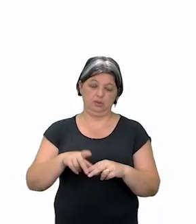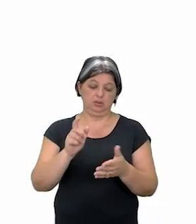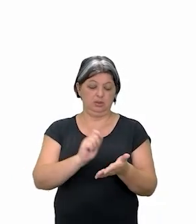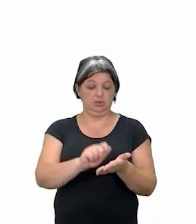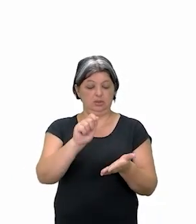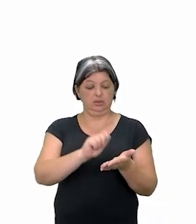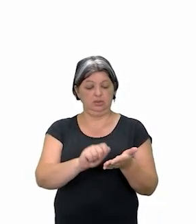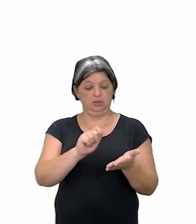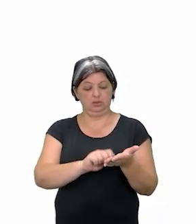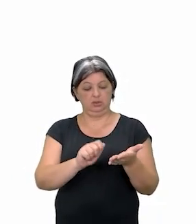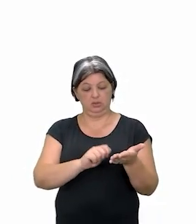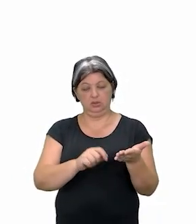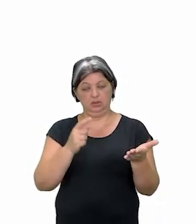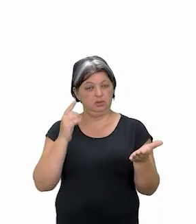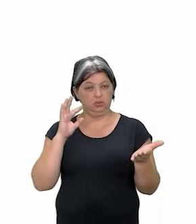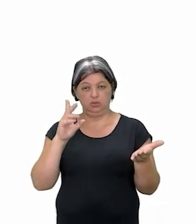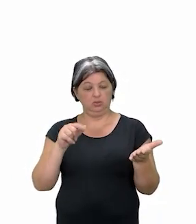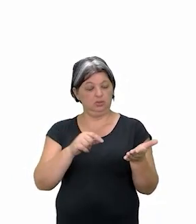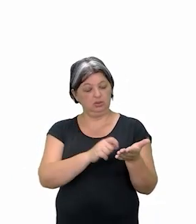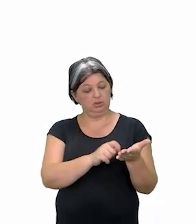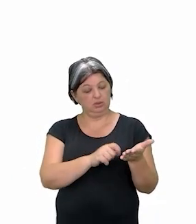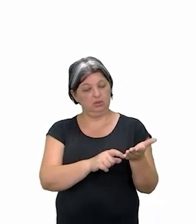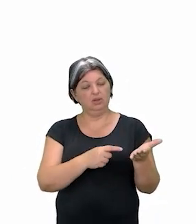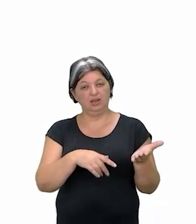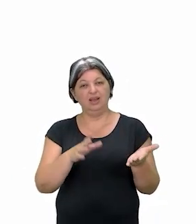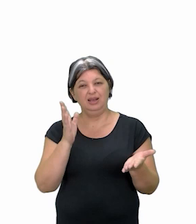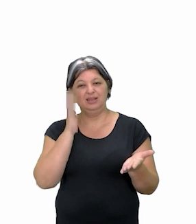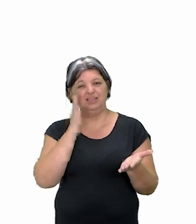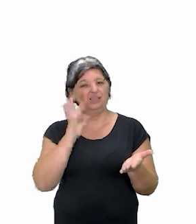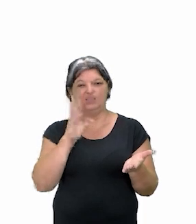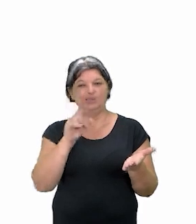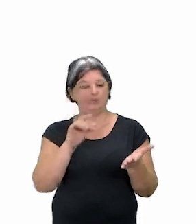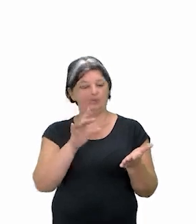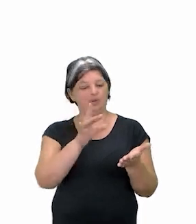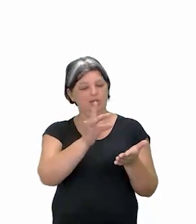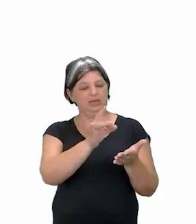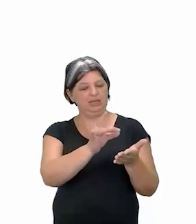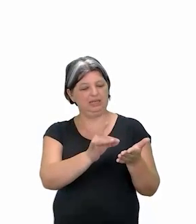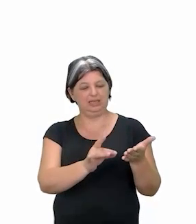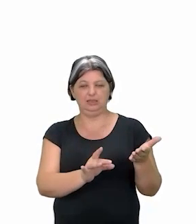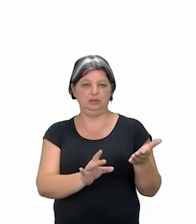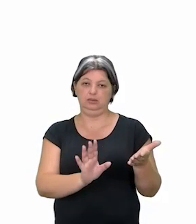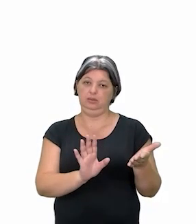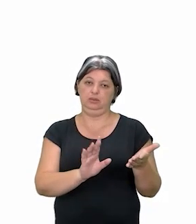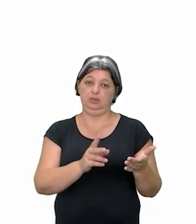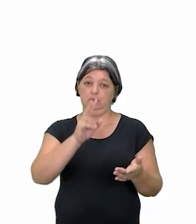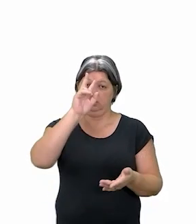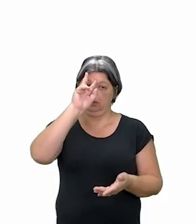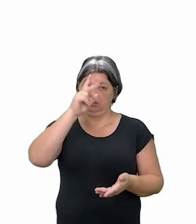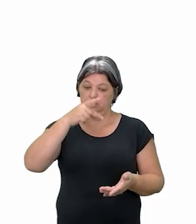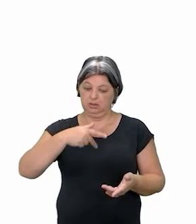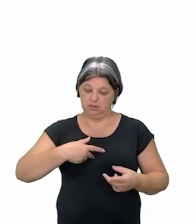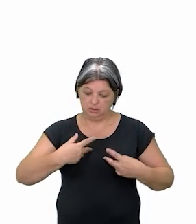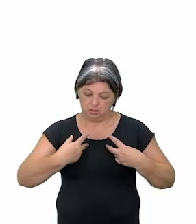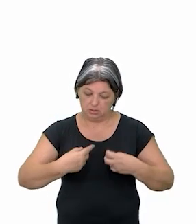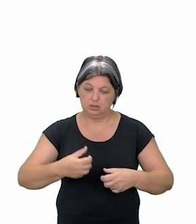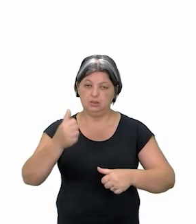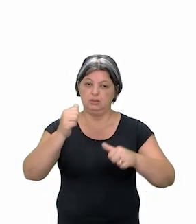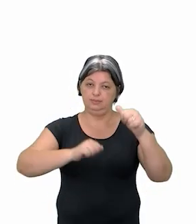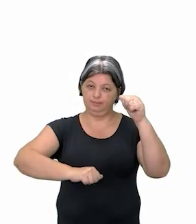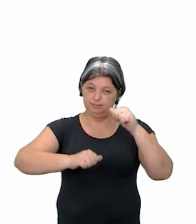em 5 minutos na minha carteira e falar, já sei tudo isso. Gente, isso, autoavaliação, exige